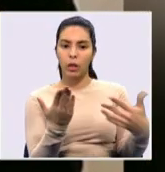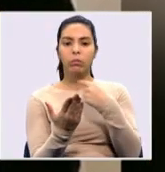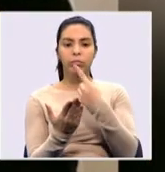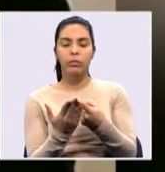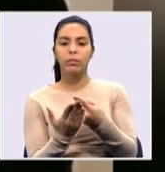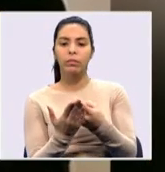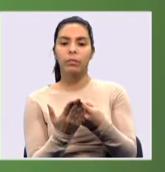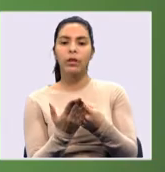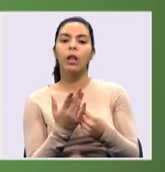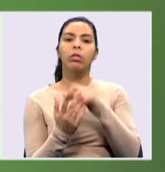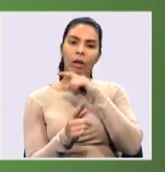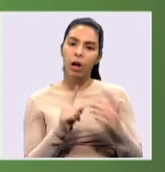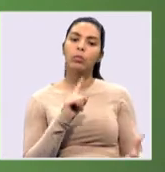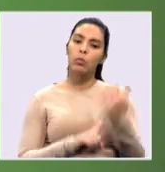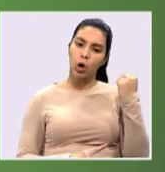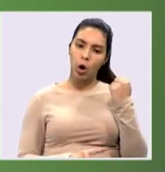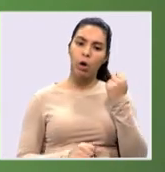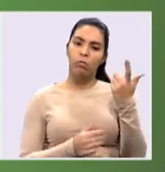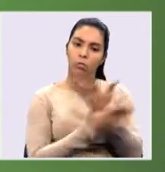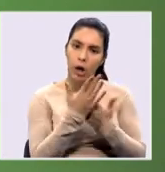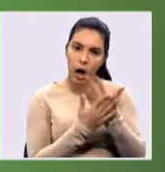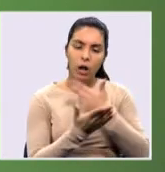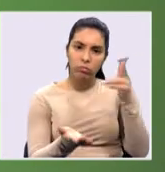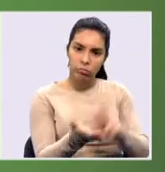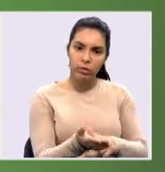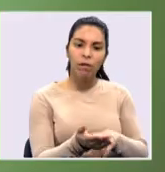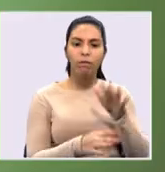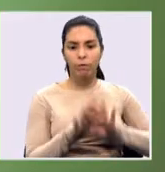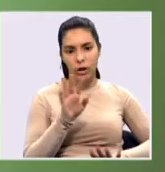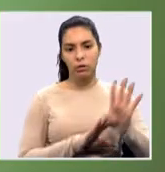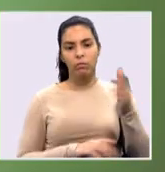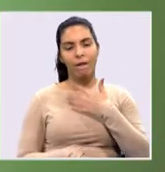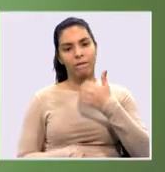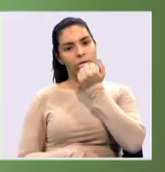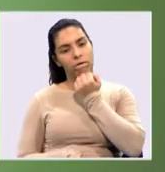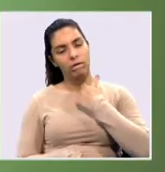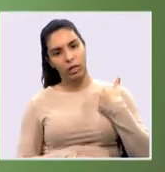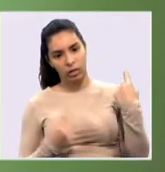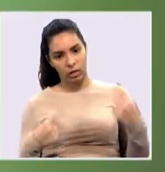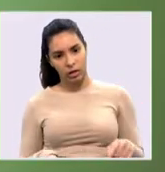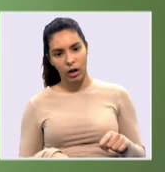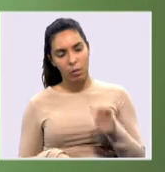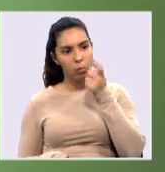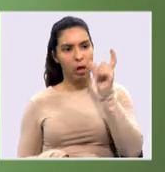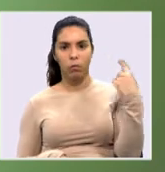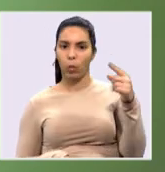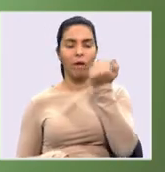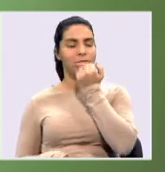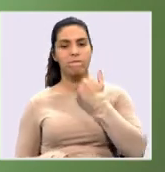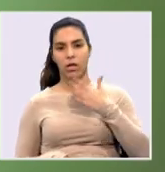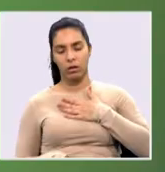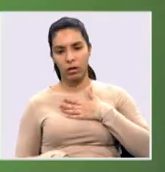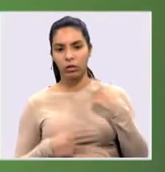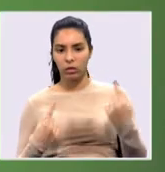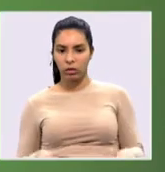que nós ali apresentámos seria algo execuível no mercado real. Foi totalmente gratificante. É a única palavra que eu